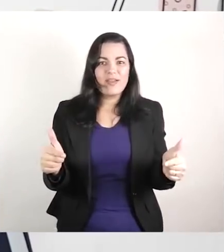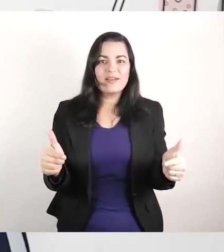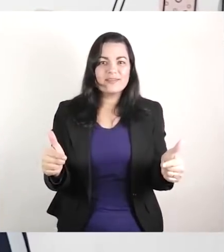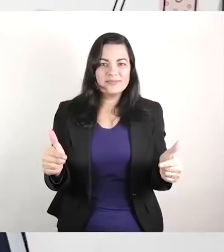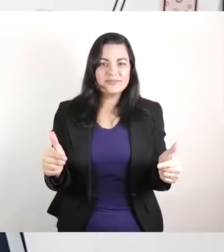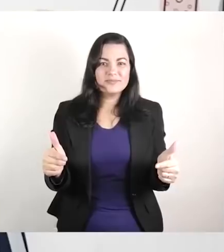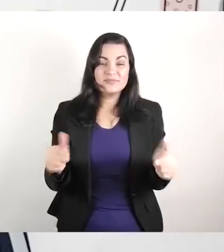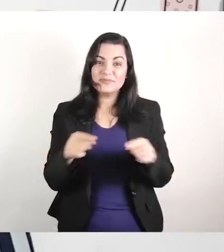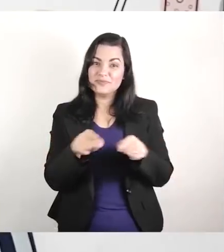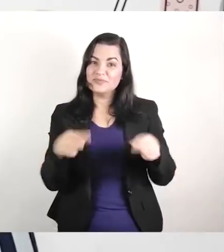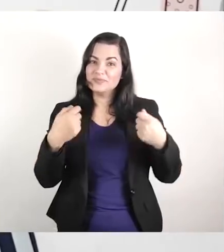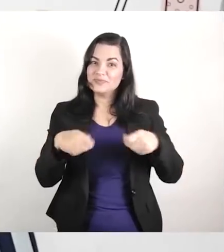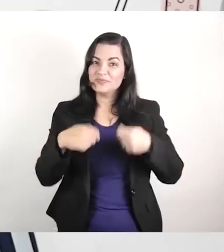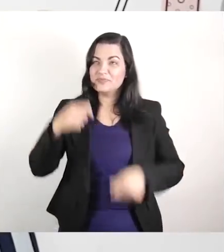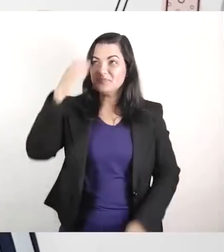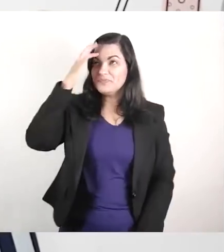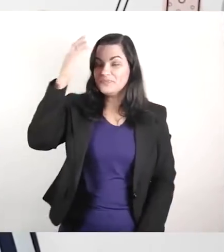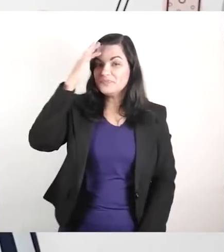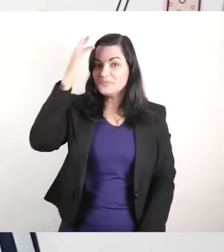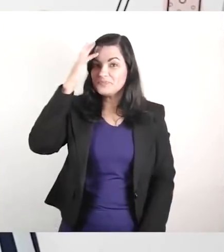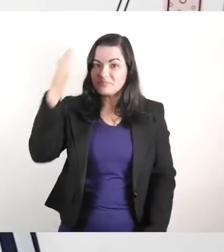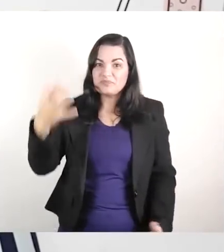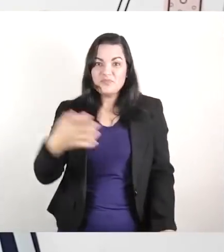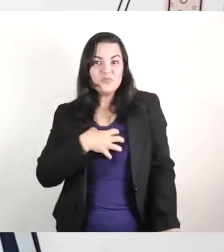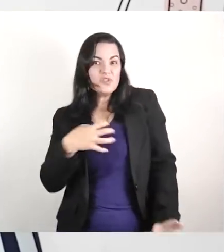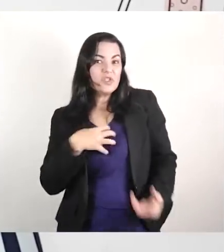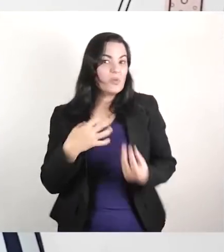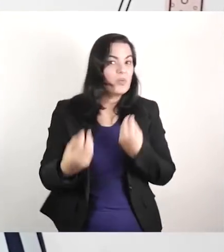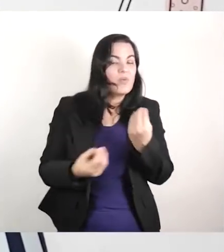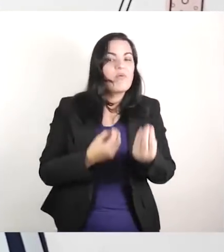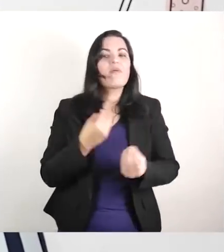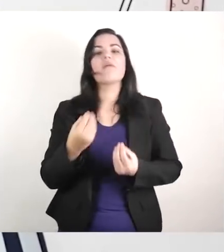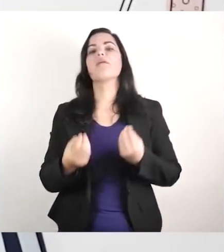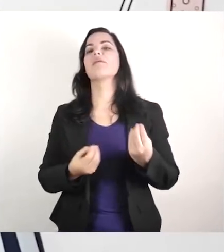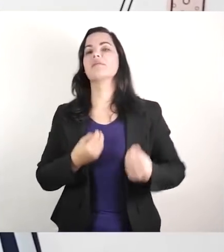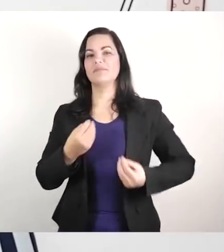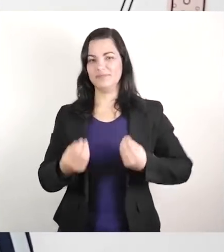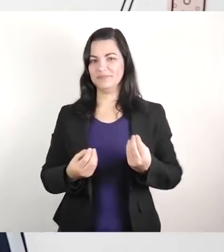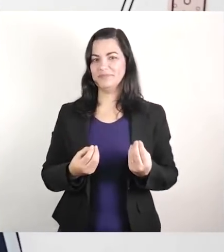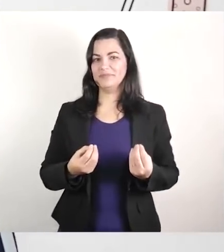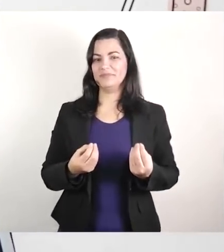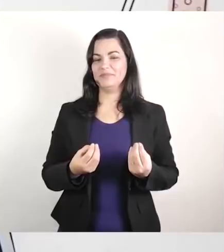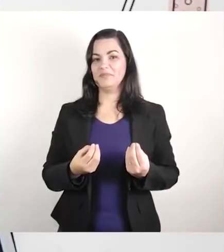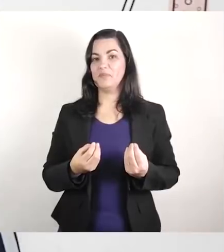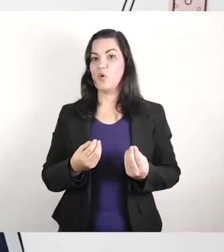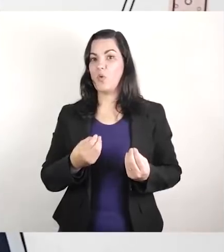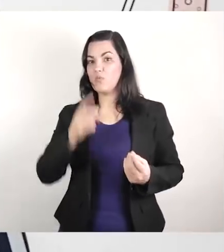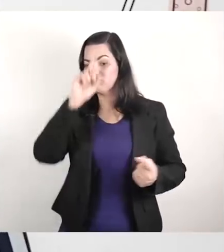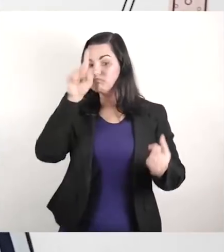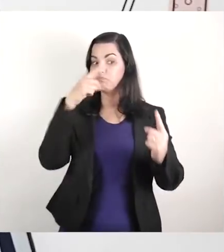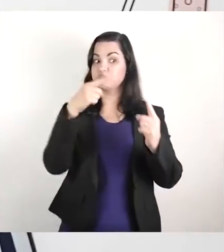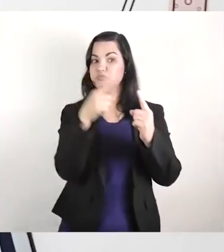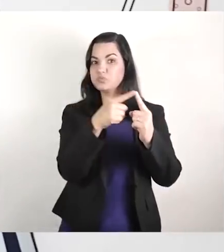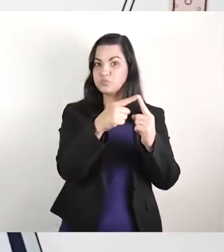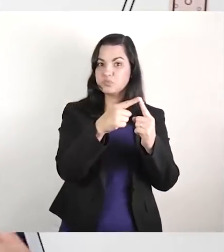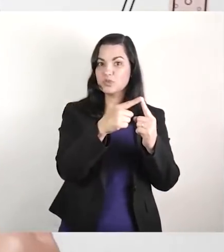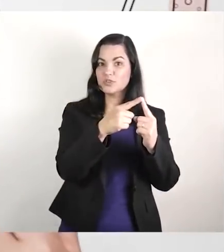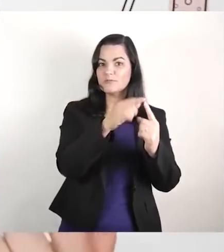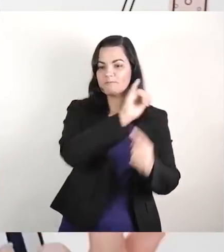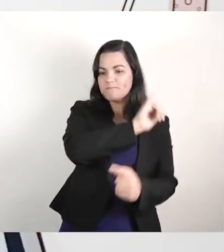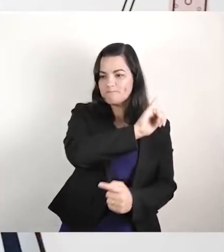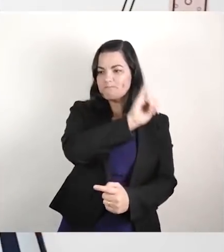você vai precisar bolar aí uma hipótese para essa super missão,